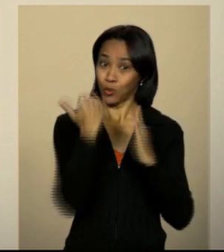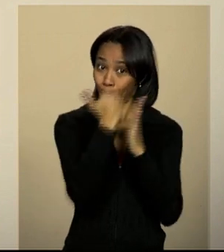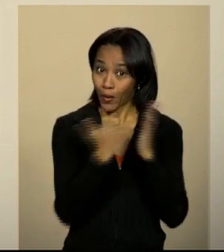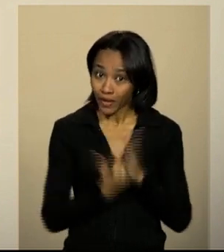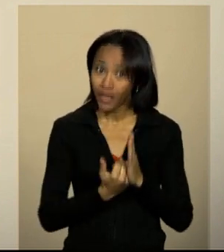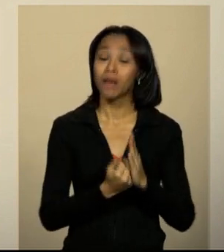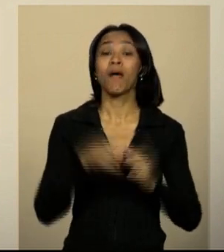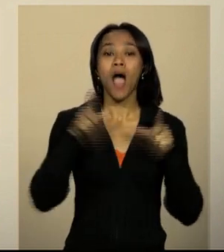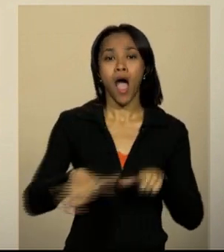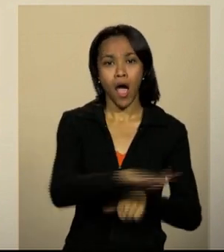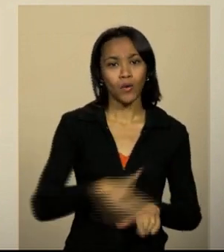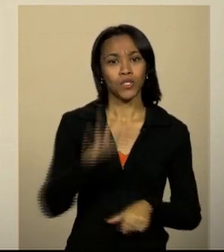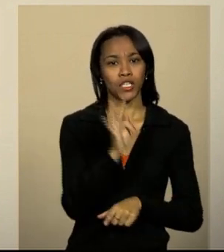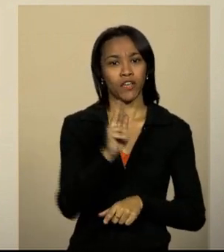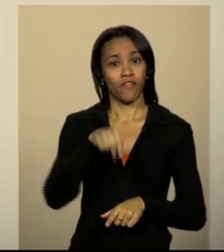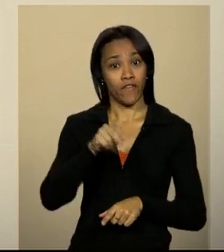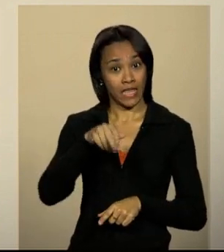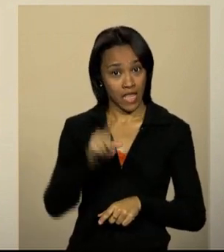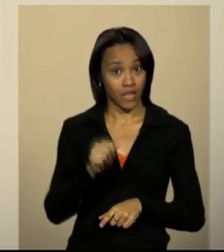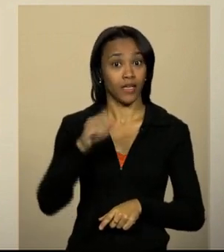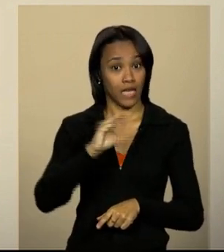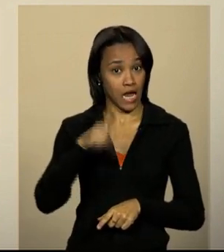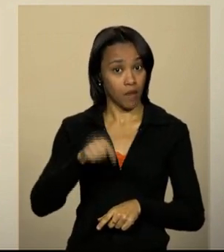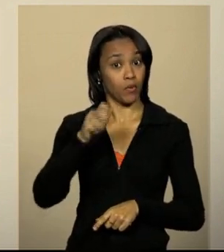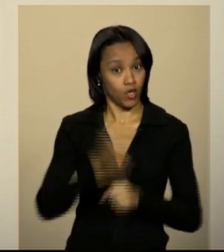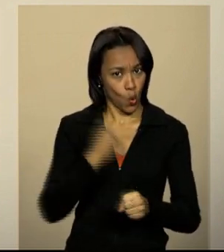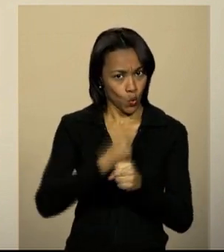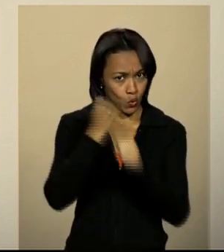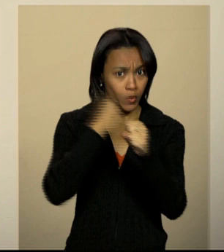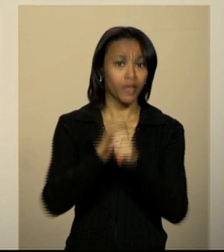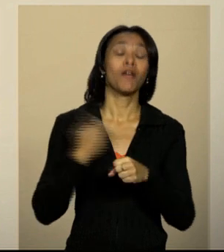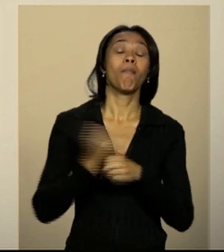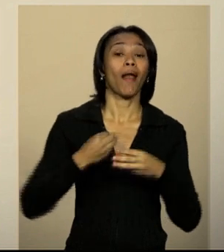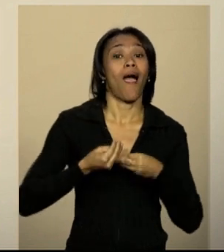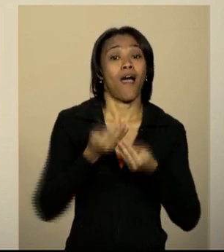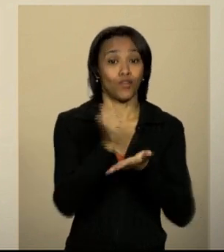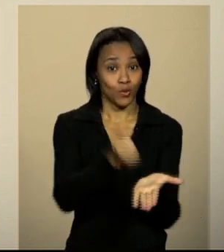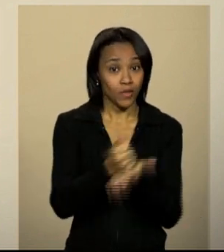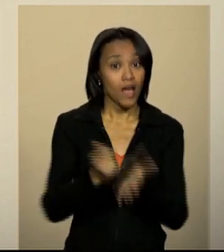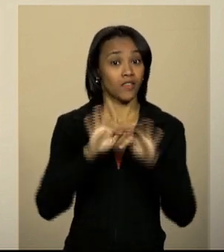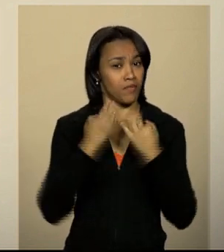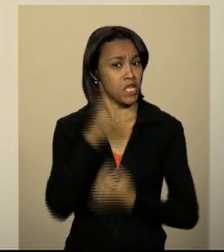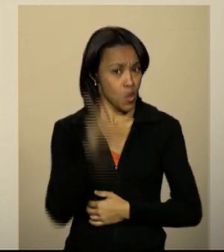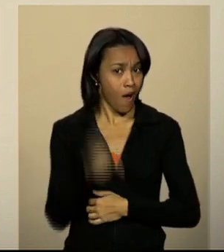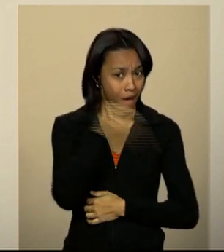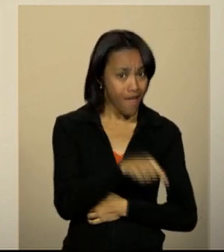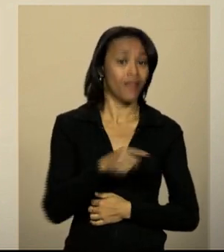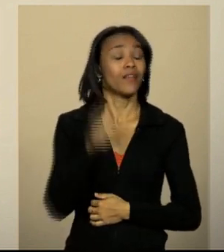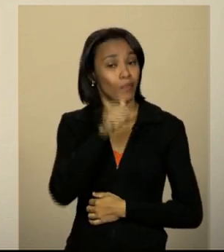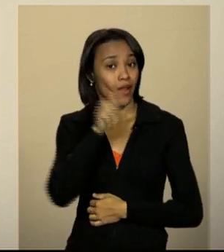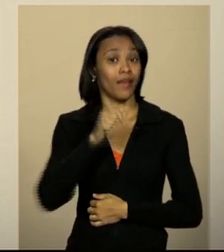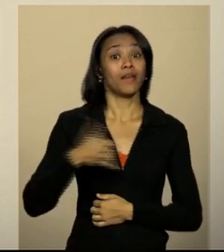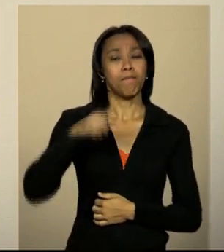no Residencial Fernanda em Campo Grande construído para atender as famílias que como a da Terezinha tem uma renda